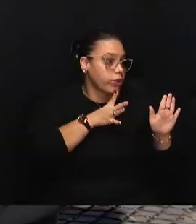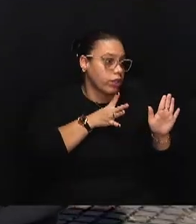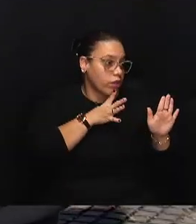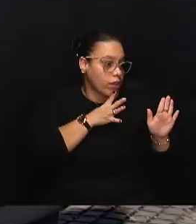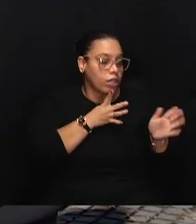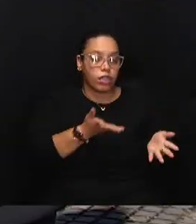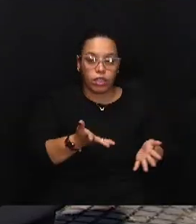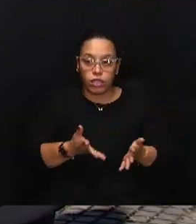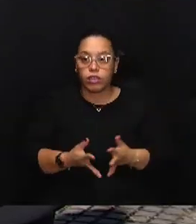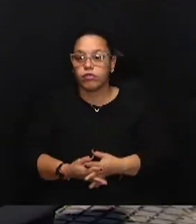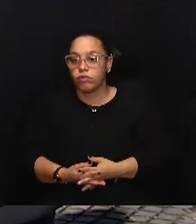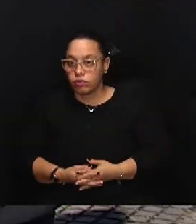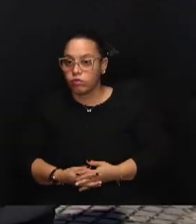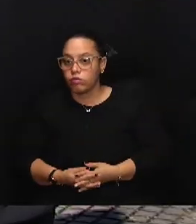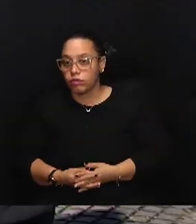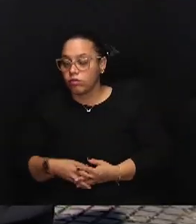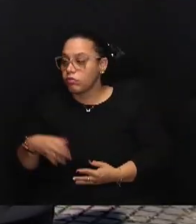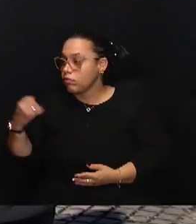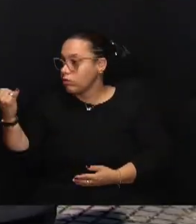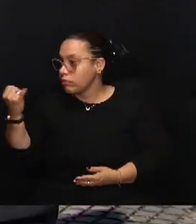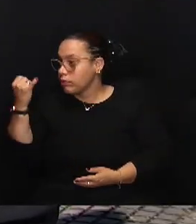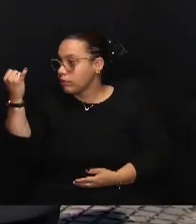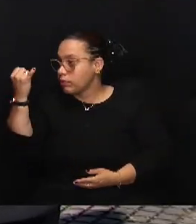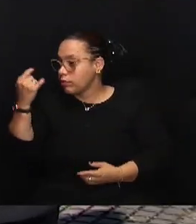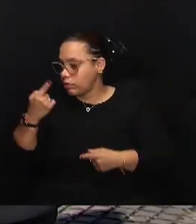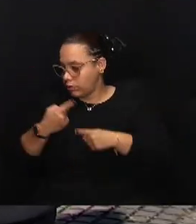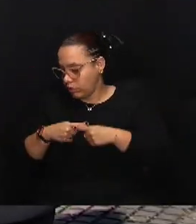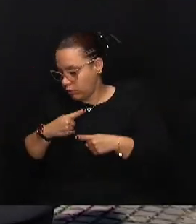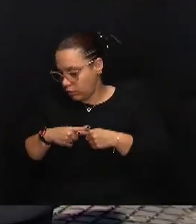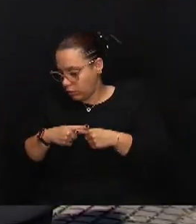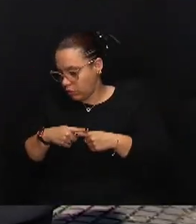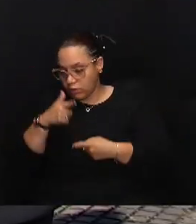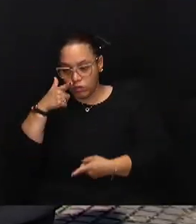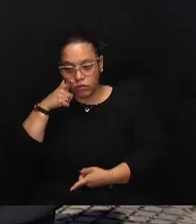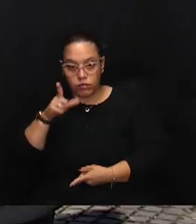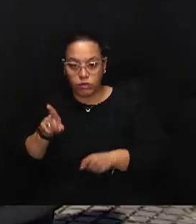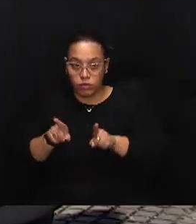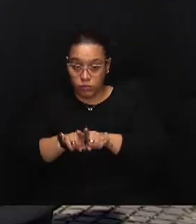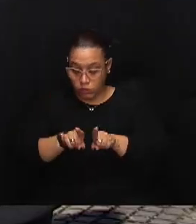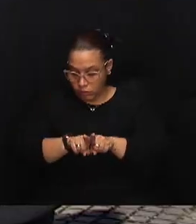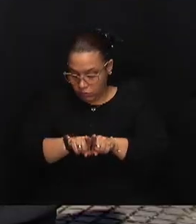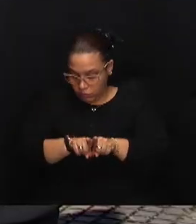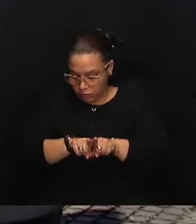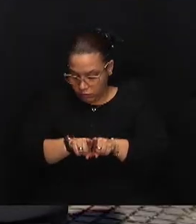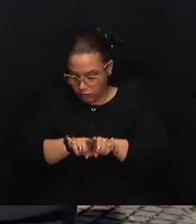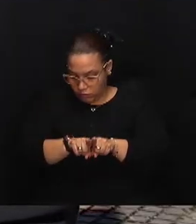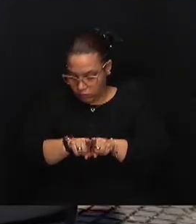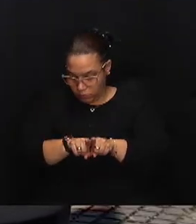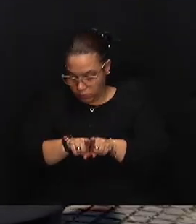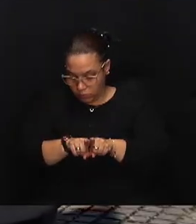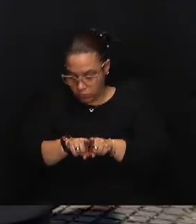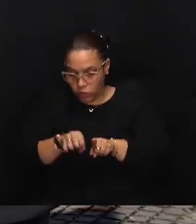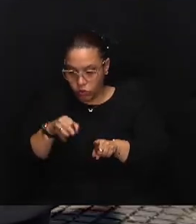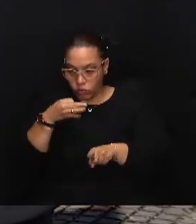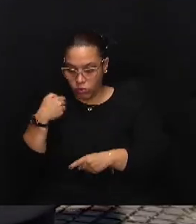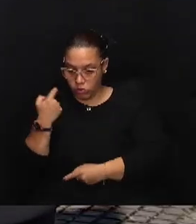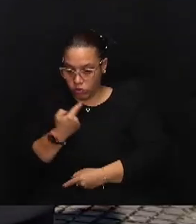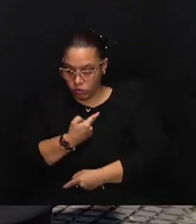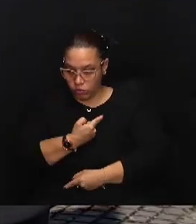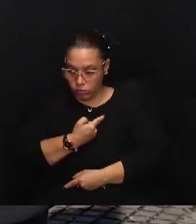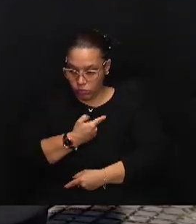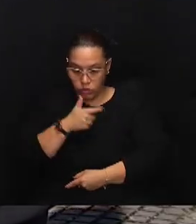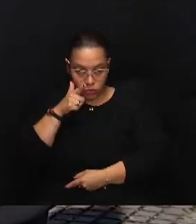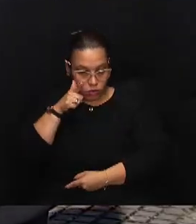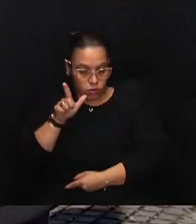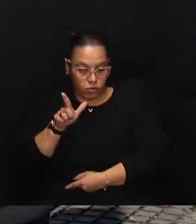E essa é importante, porque isso a gente conseguiu também, né? Foi uma sugestão nossa, mas a gente